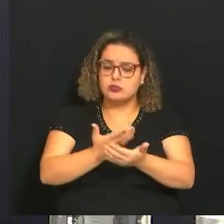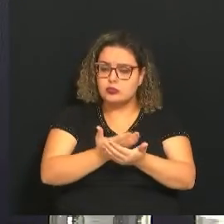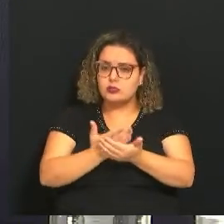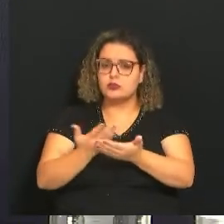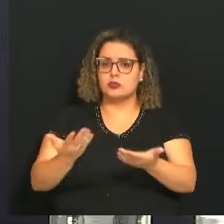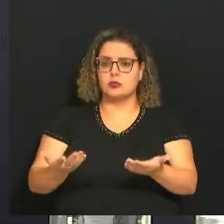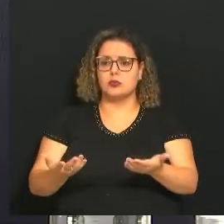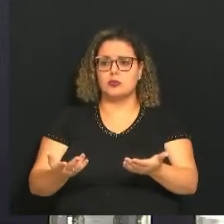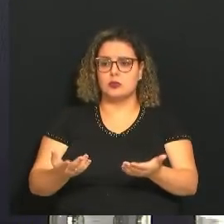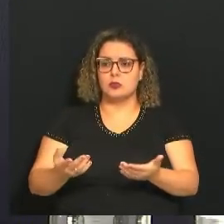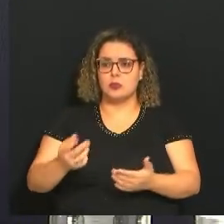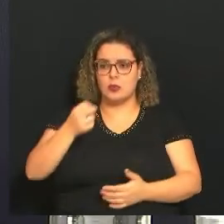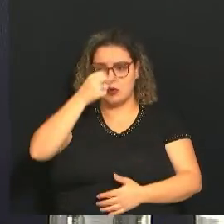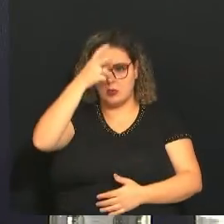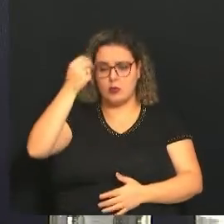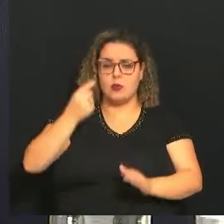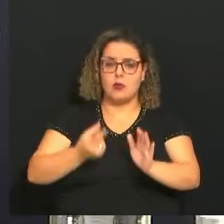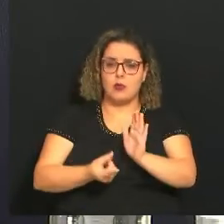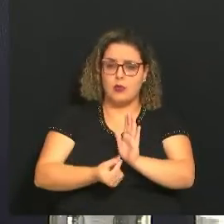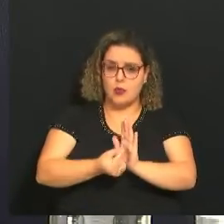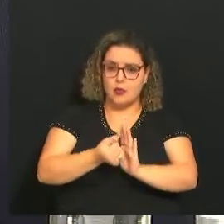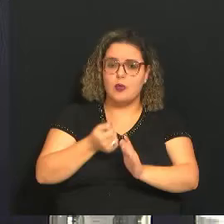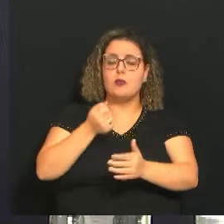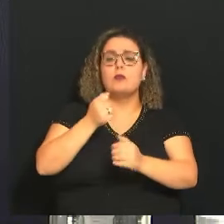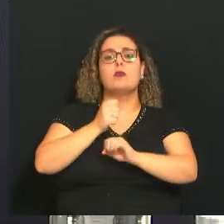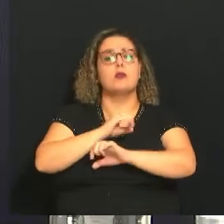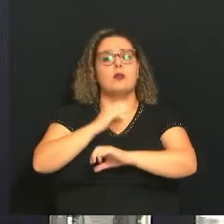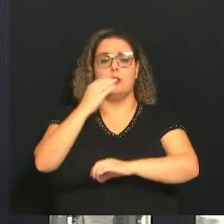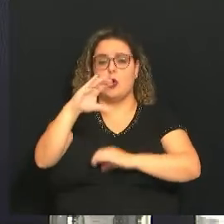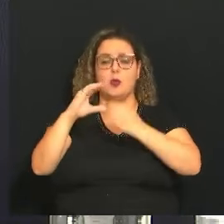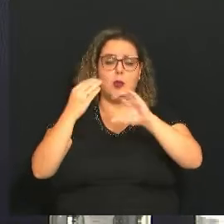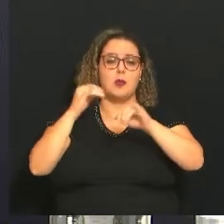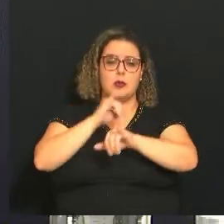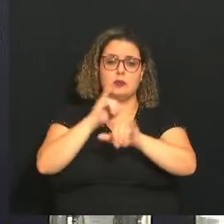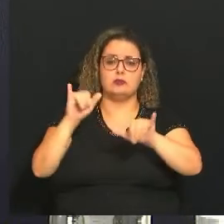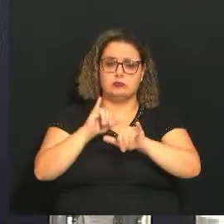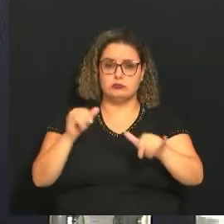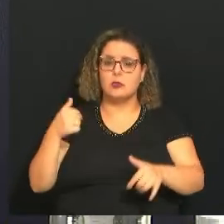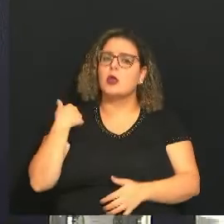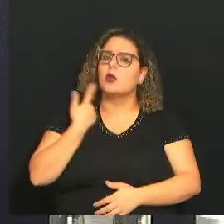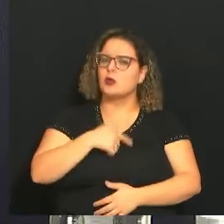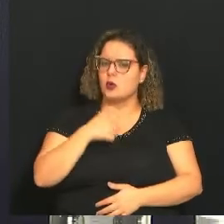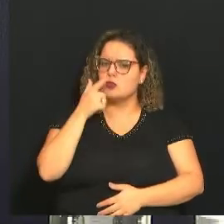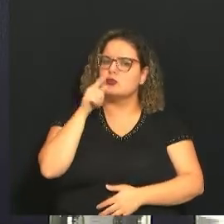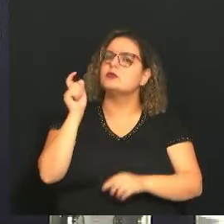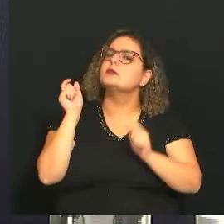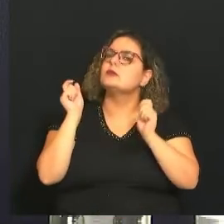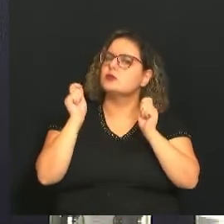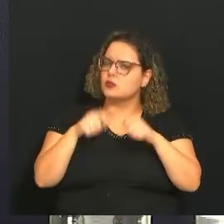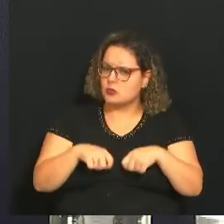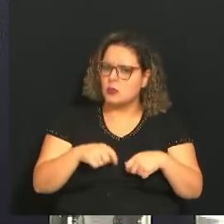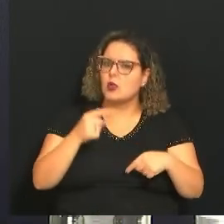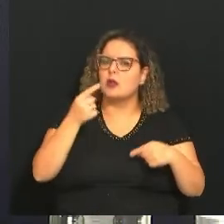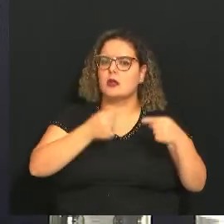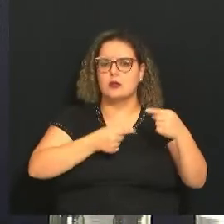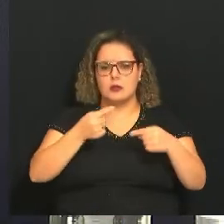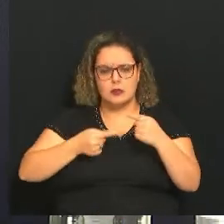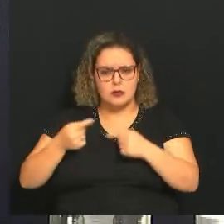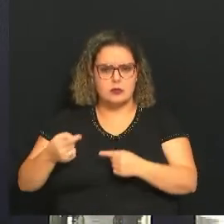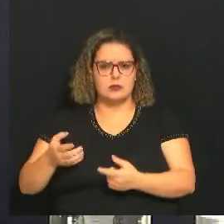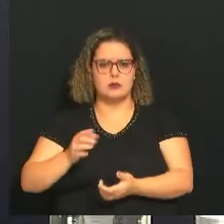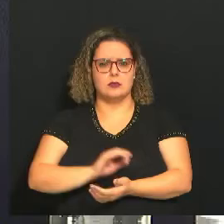própria prefeitura publica oficialmente, que nós temos condições, sim, né, de discutir aí